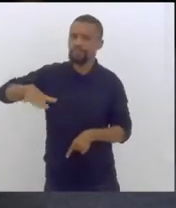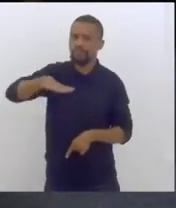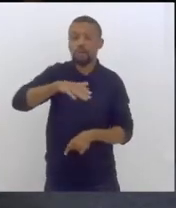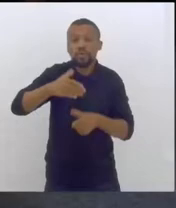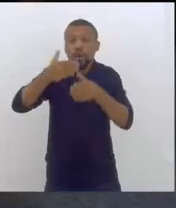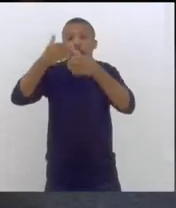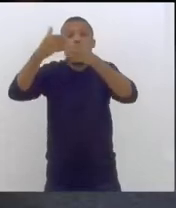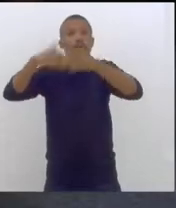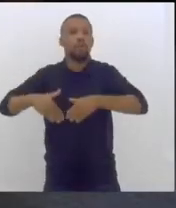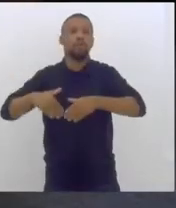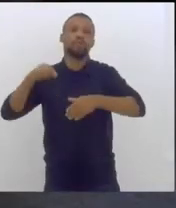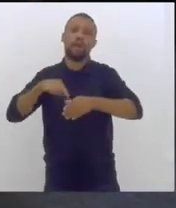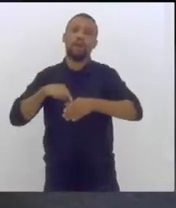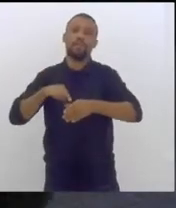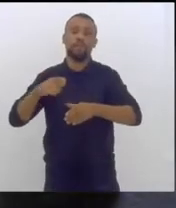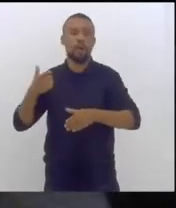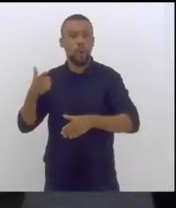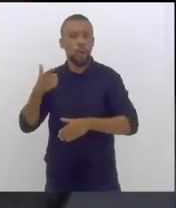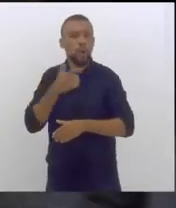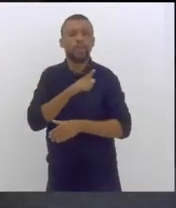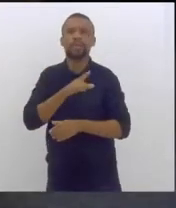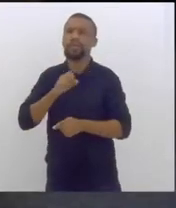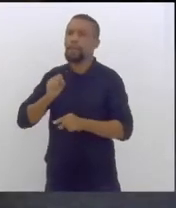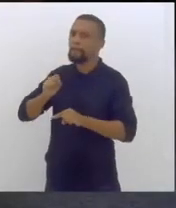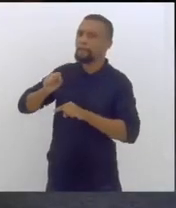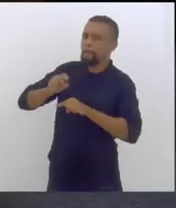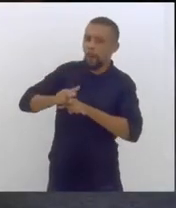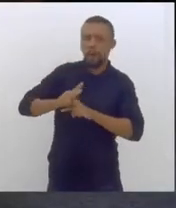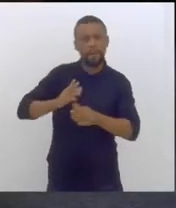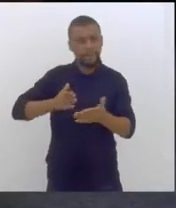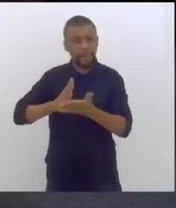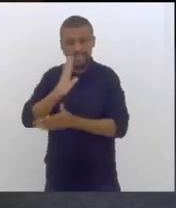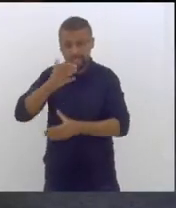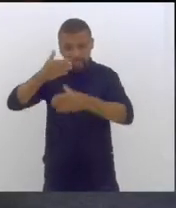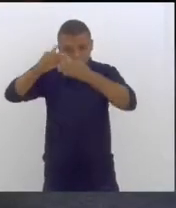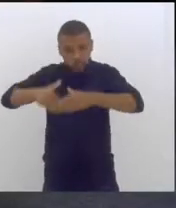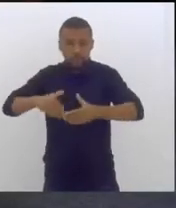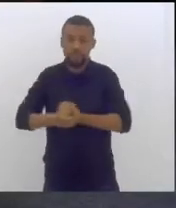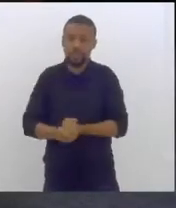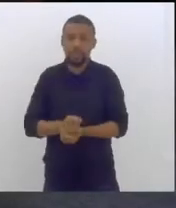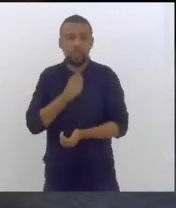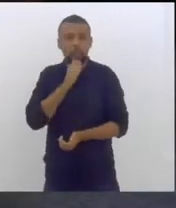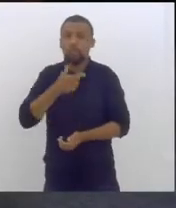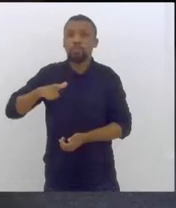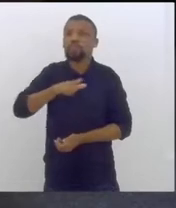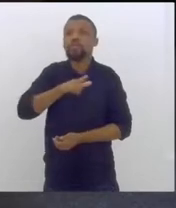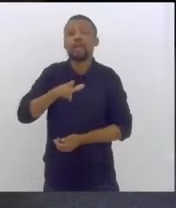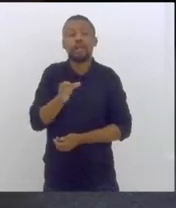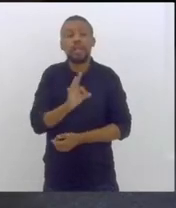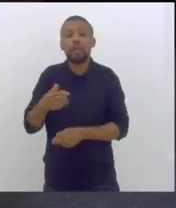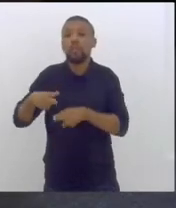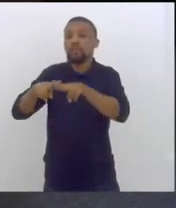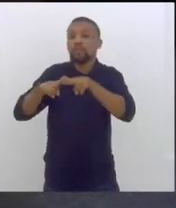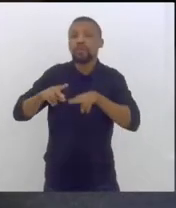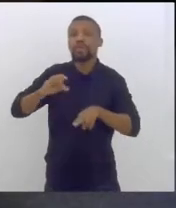concursados entraram pela porta da frente de serviços públicos que não havia nenhuma razão até porque a matrícula mais que eles tinham